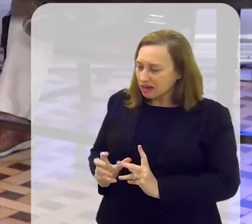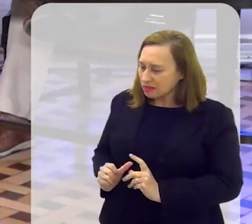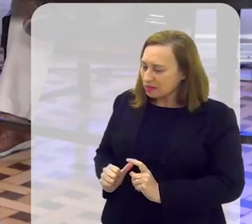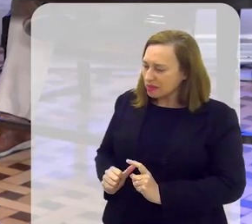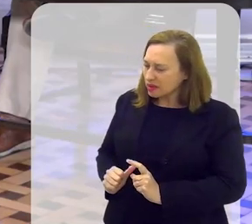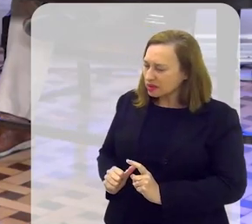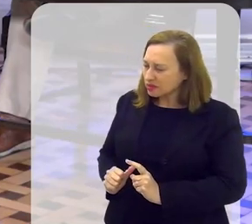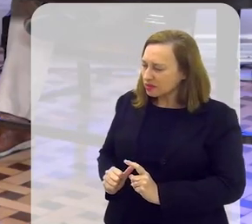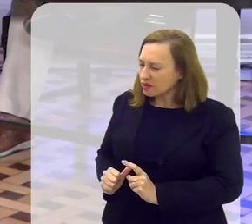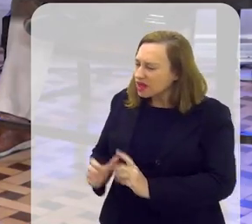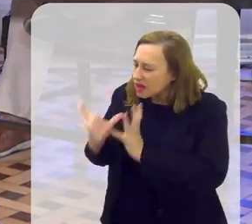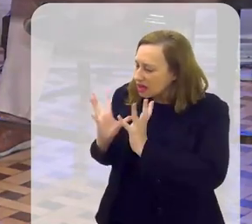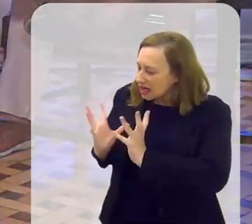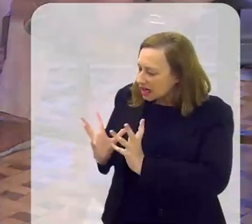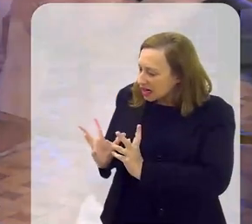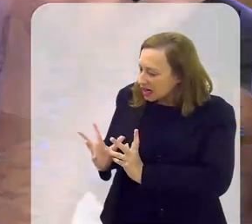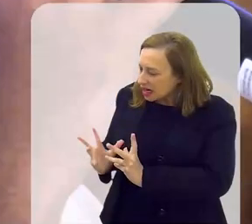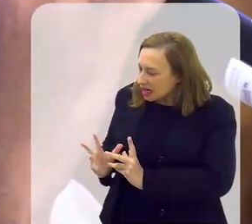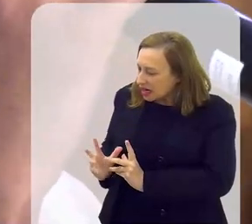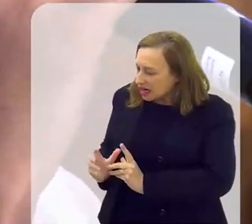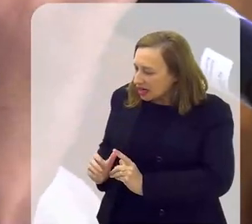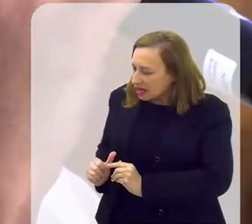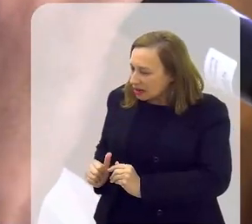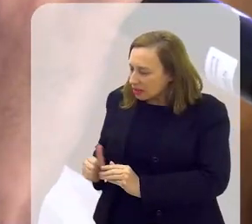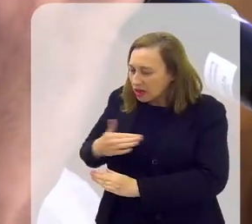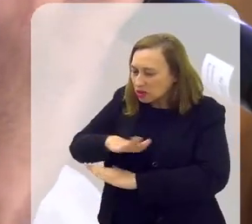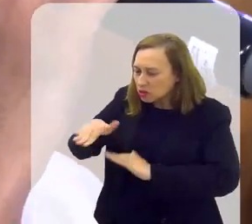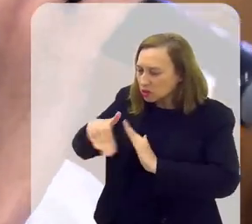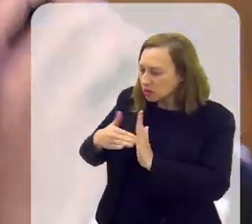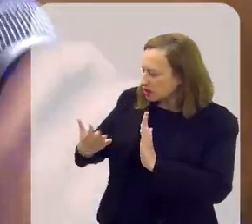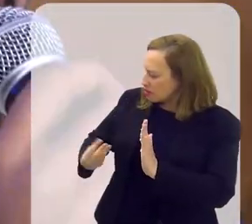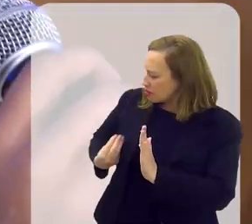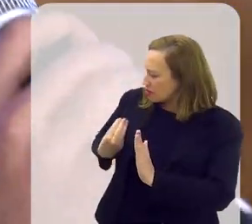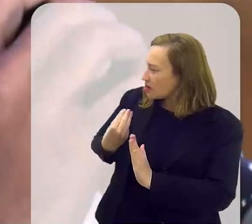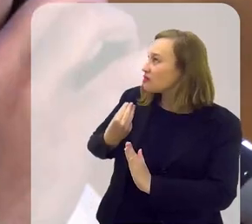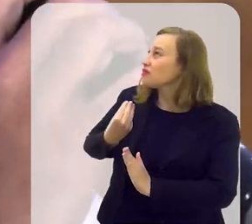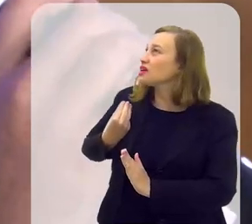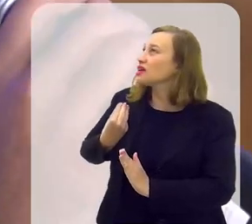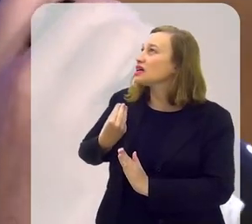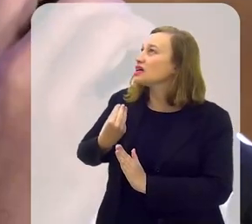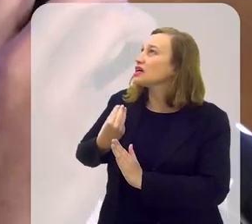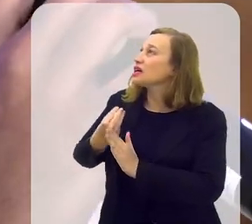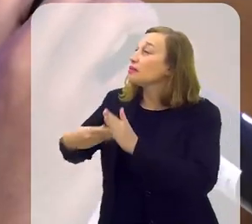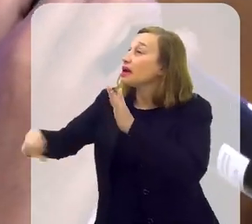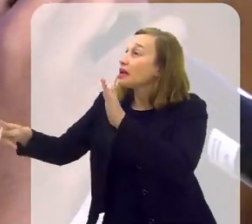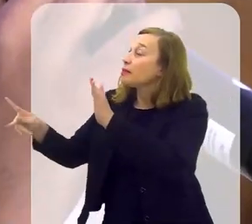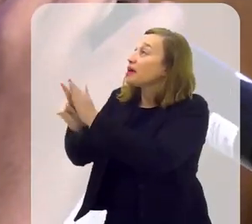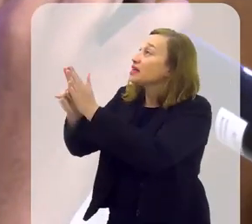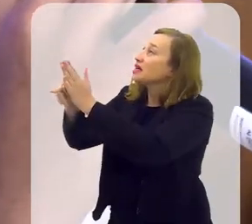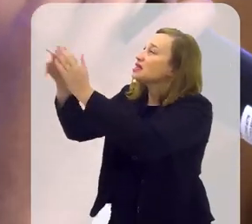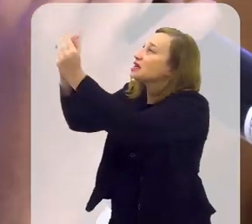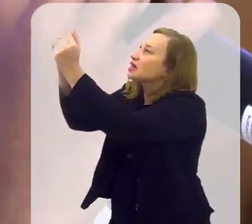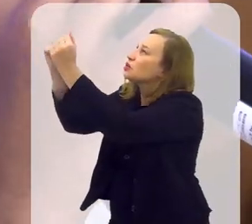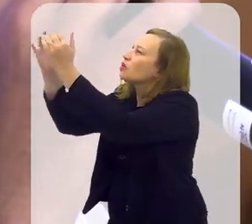de dentro para fora para sua glória